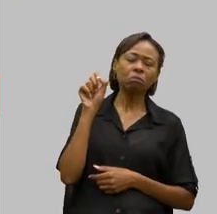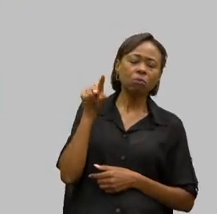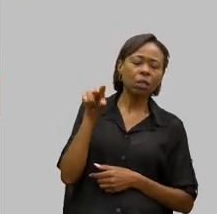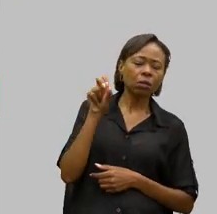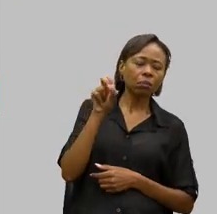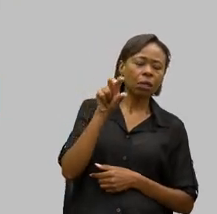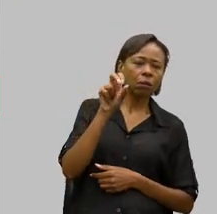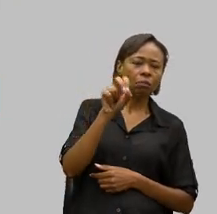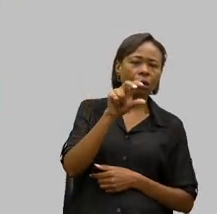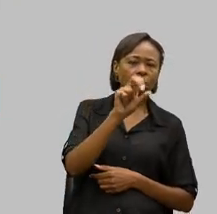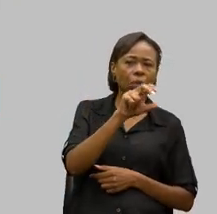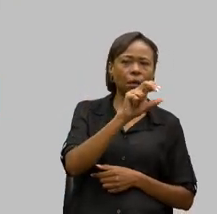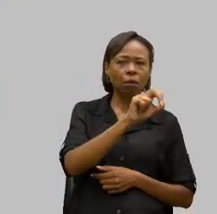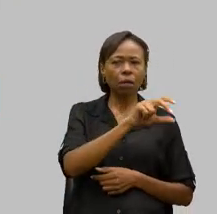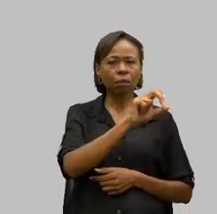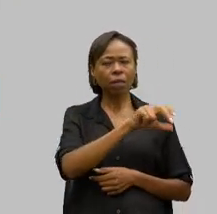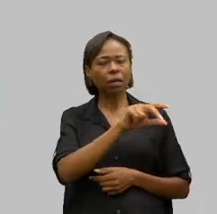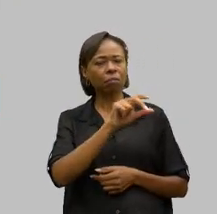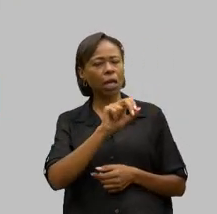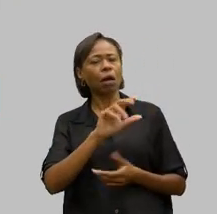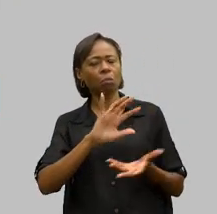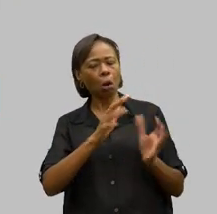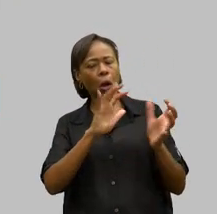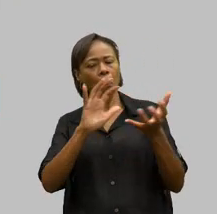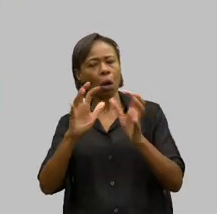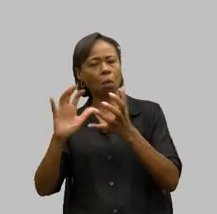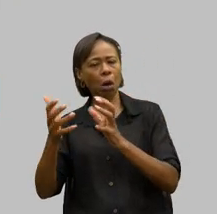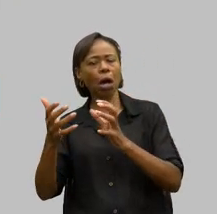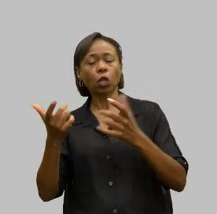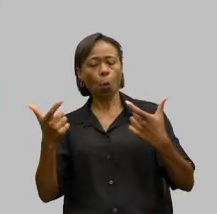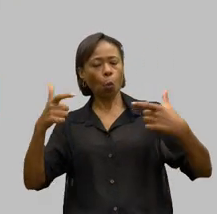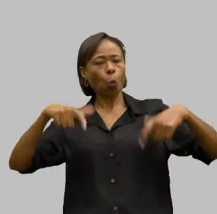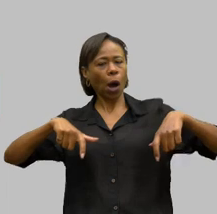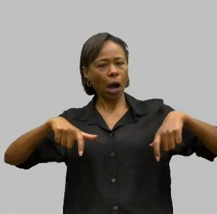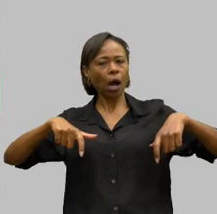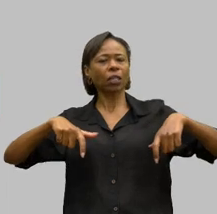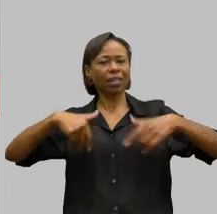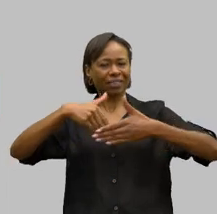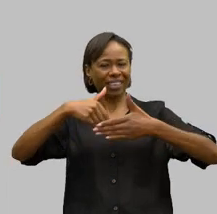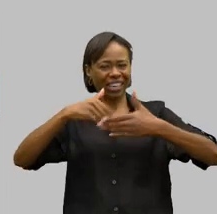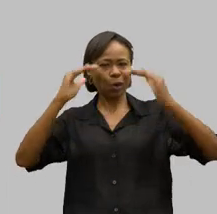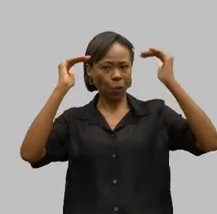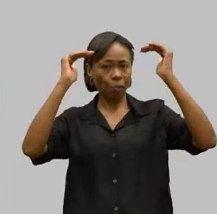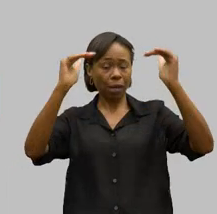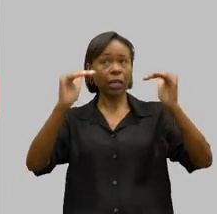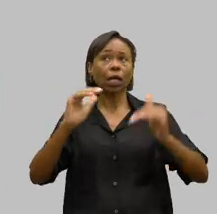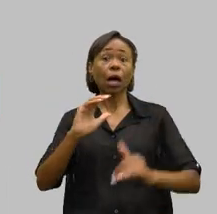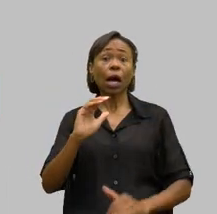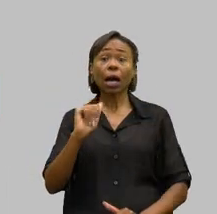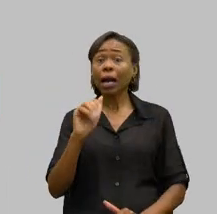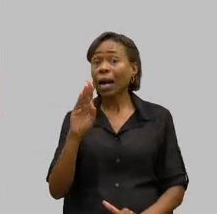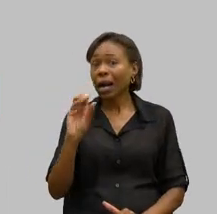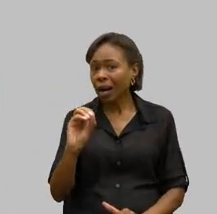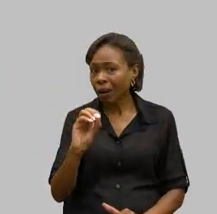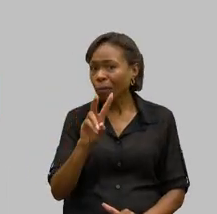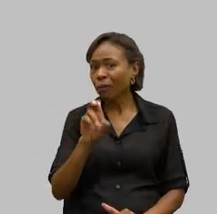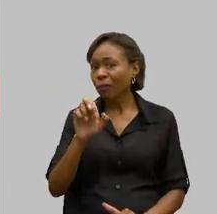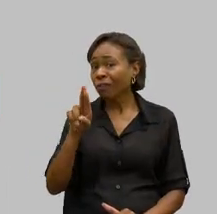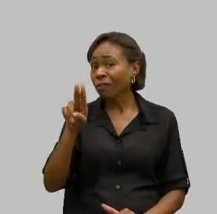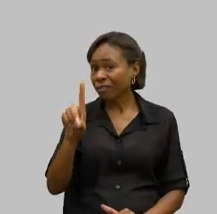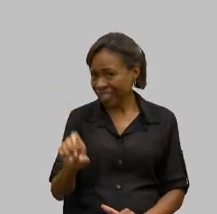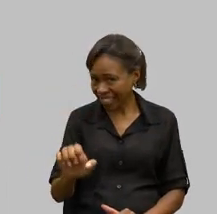ampliações e muitas quadras cobertas. E a quadra coberta, esses dias, foi inaugurada uma em Cabo Verde, lá no bairro dos Coelhos, é um bairro rural.